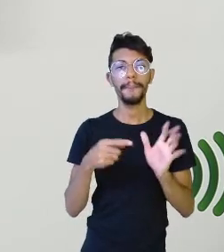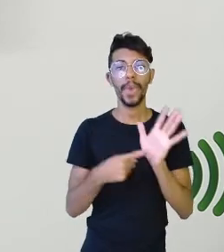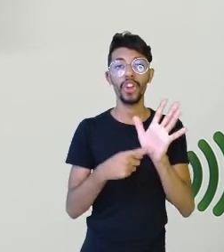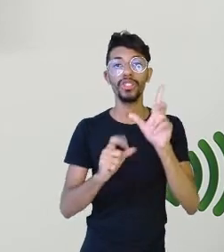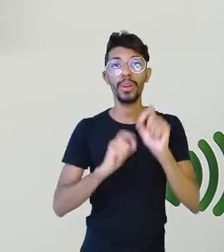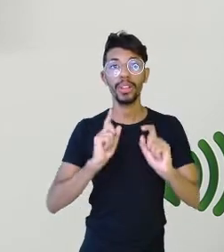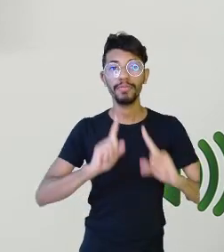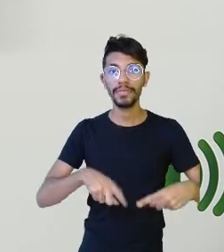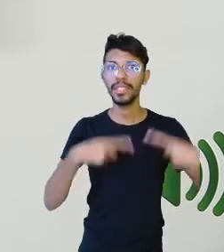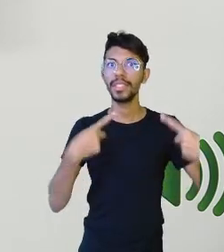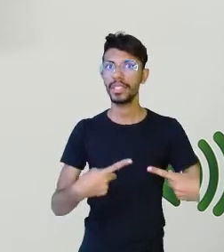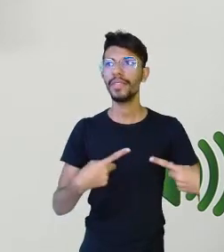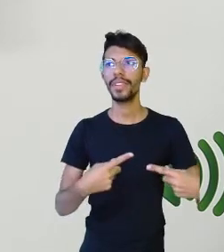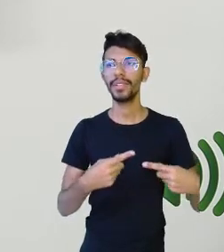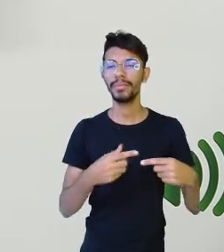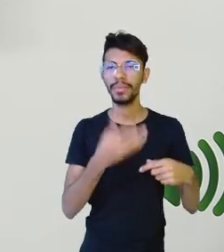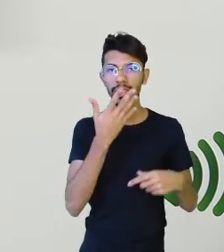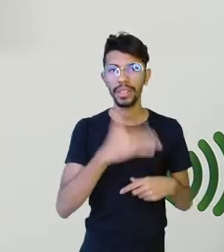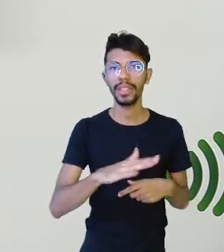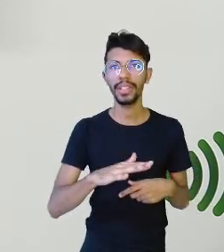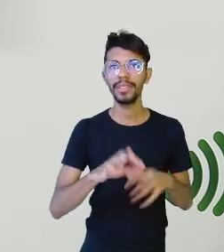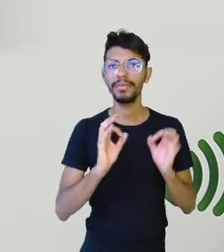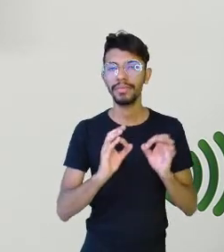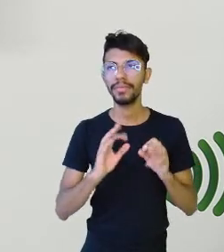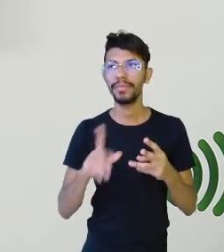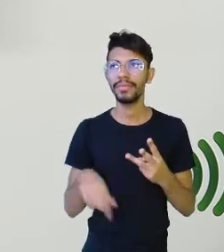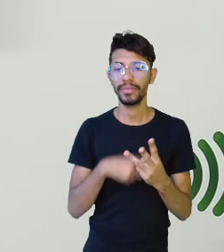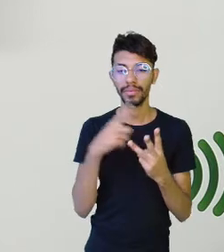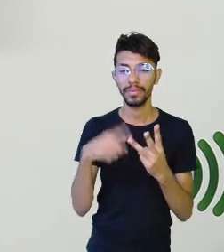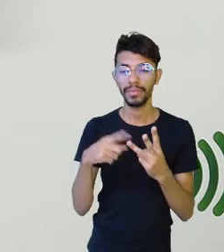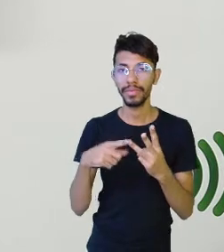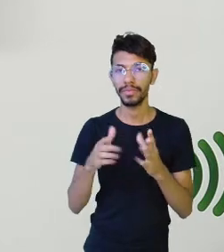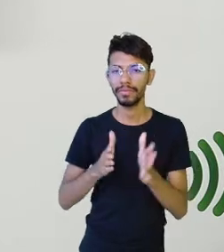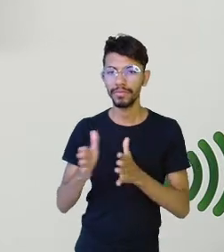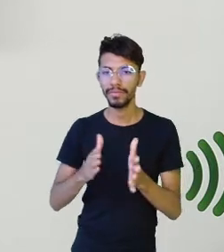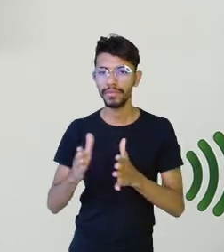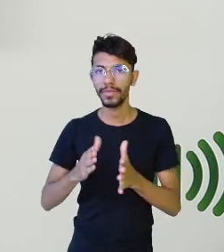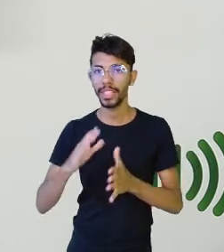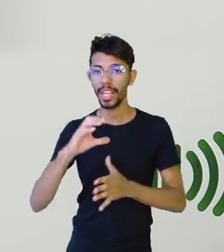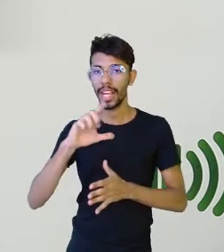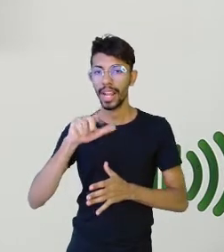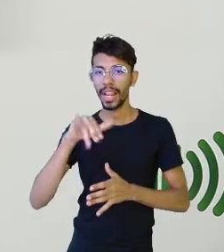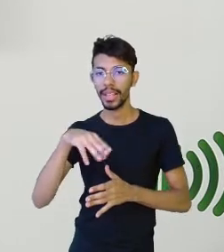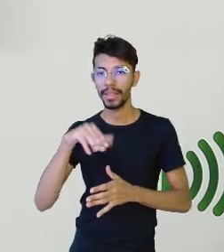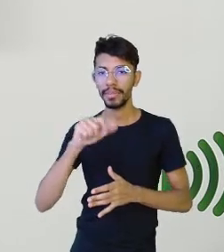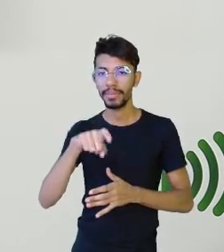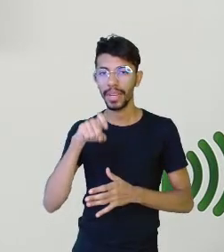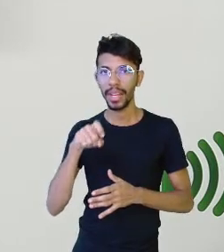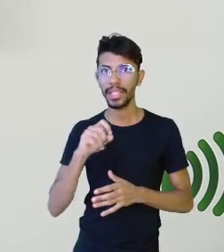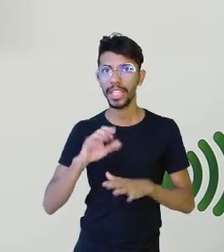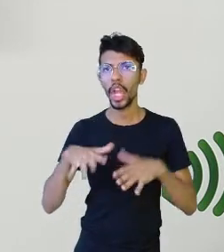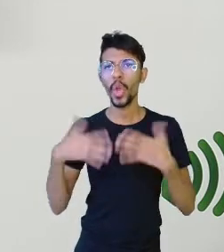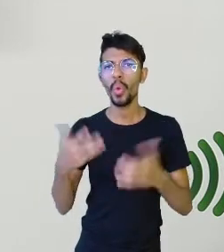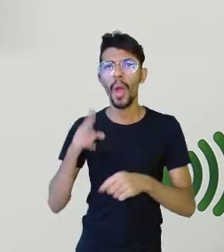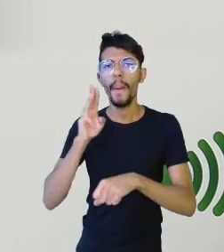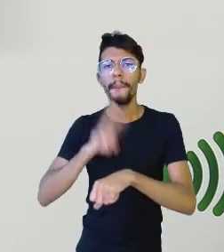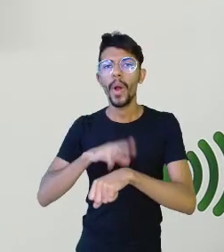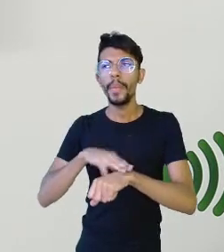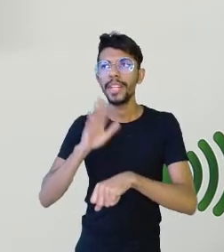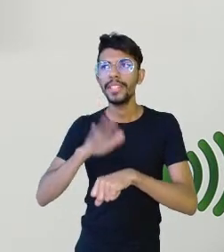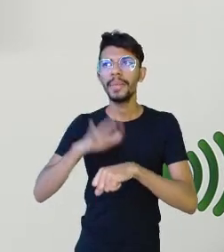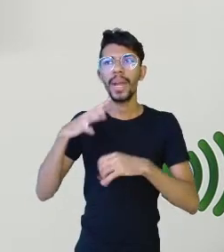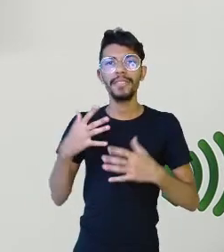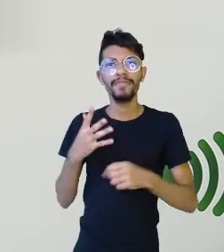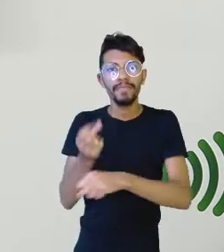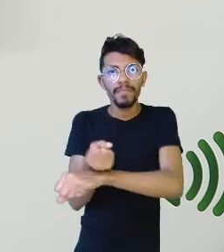deste conto. Quando é o clímax? Qual é o momento, assim, de maior emoção, de maior, assim, suspense?